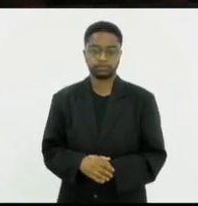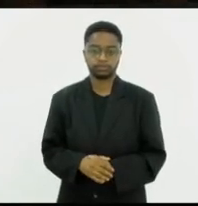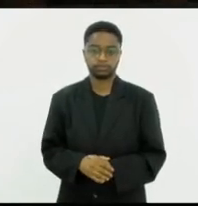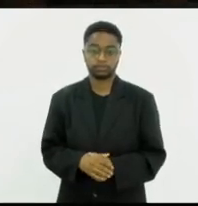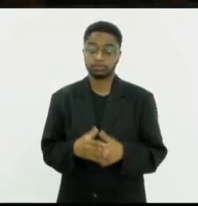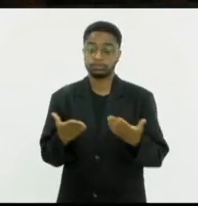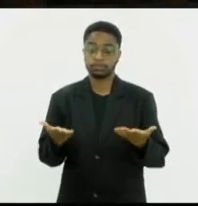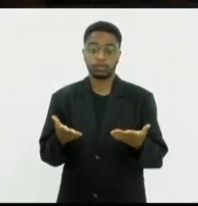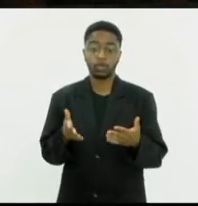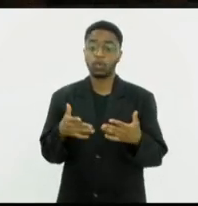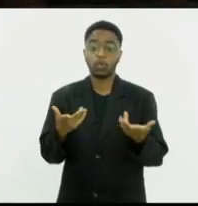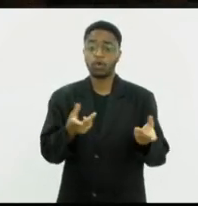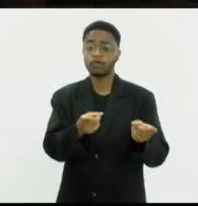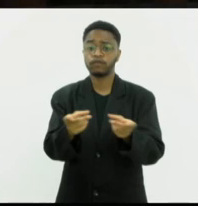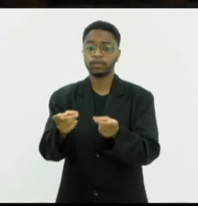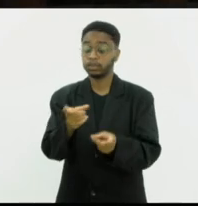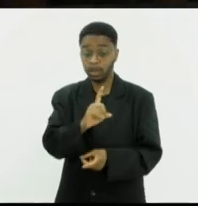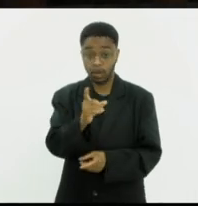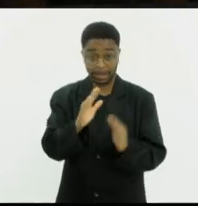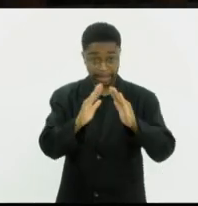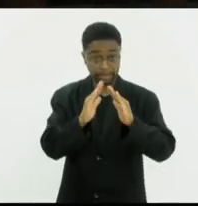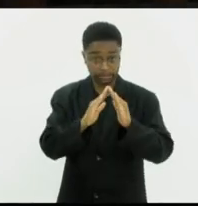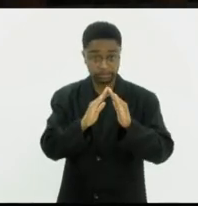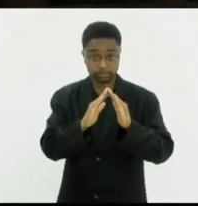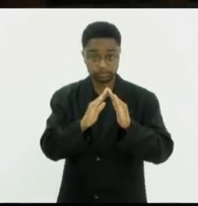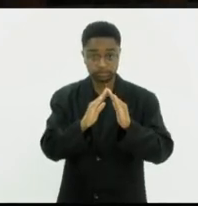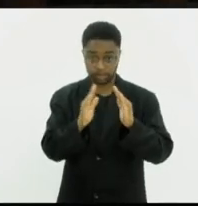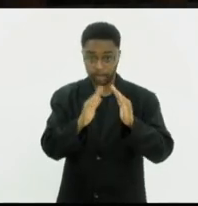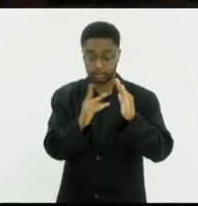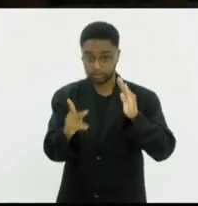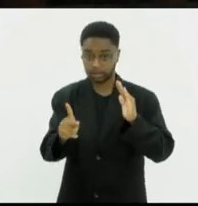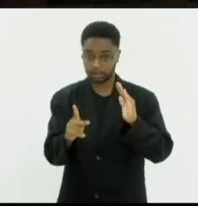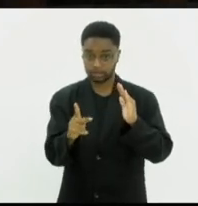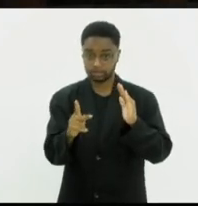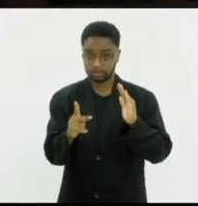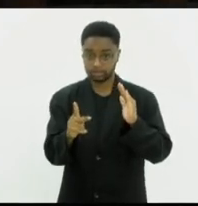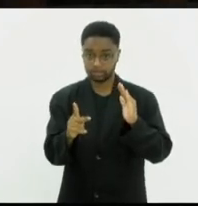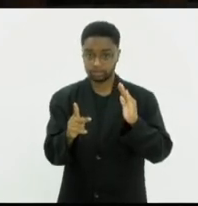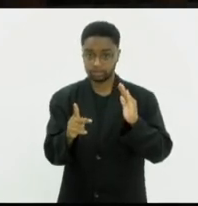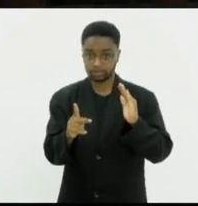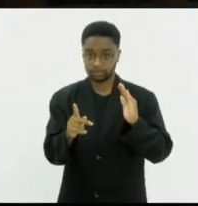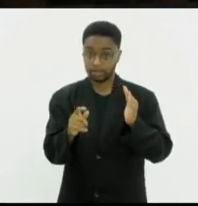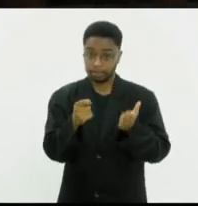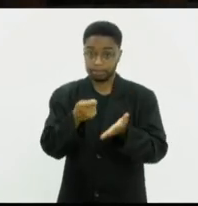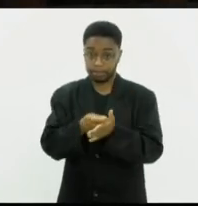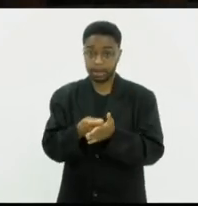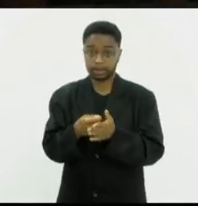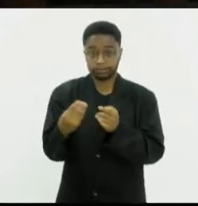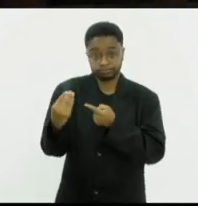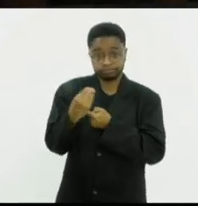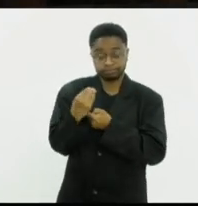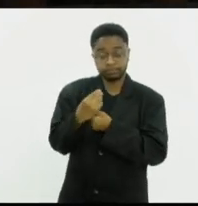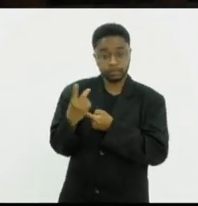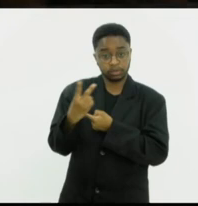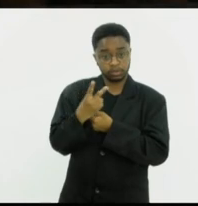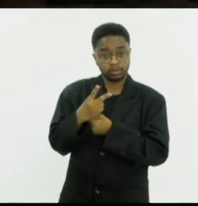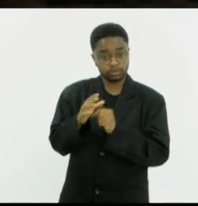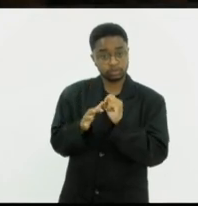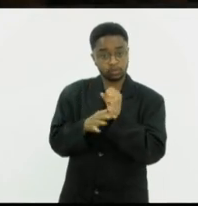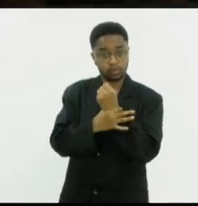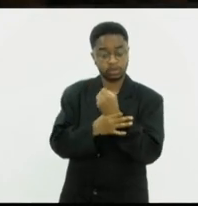Mas qual é o comércio? Não é comércio, não, é a casa dela, para obter segurança. E aí dela, se não pagar.